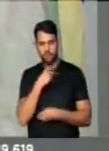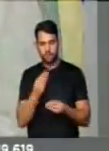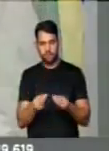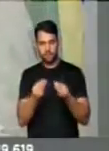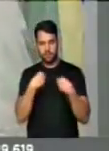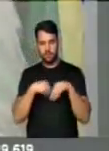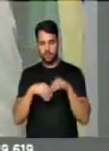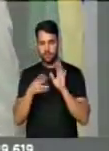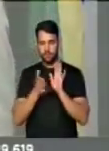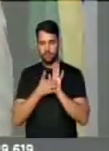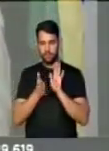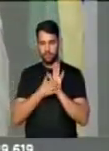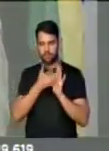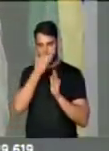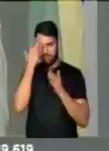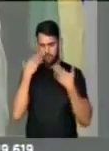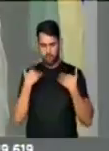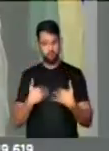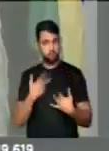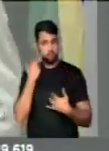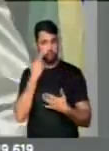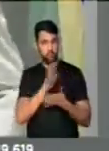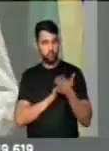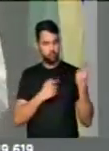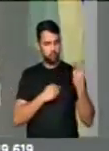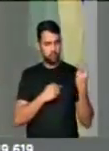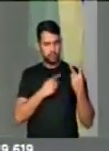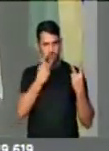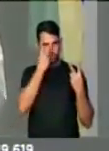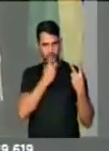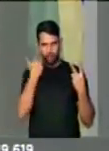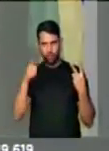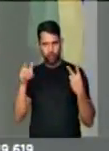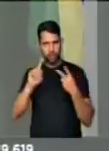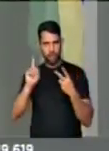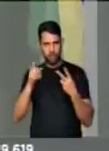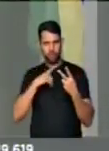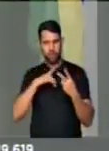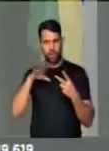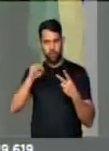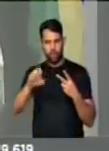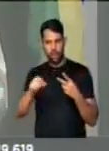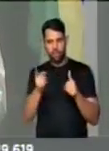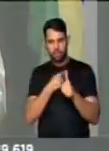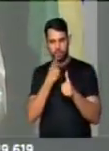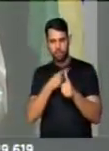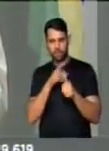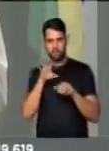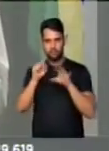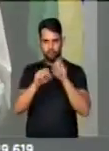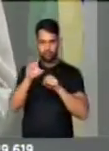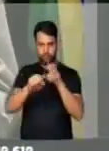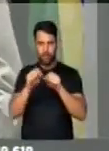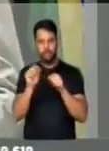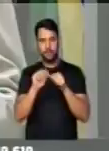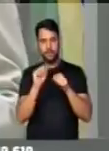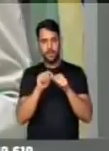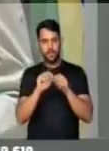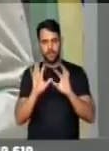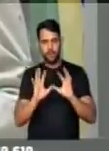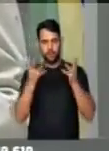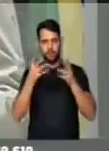recebeu a proposta do são para que na colheita, na primeira colheita, fizessem